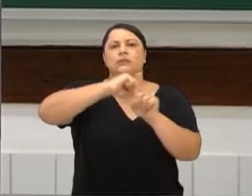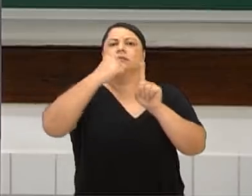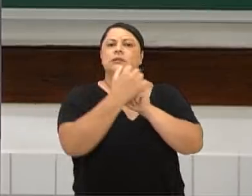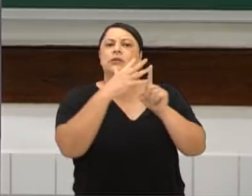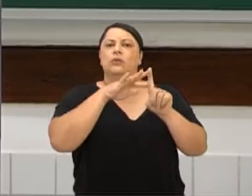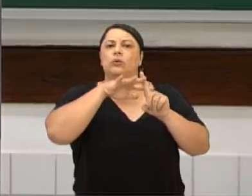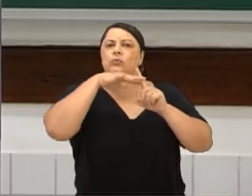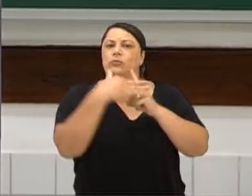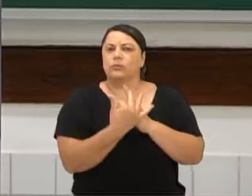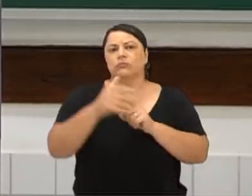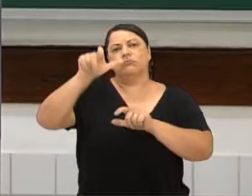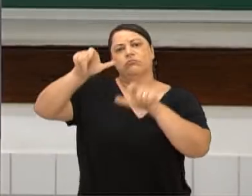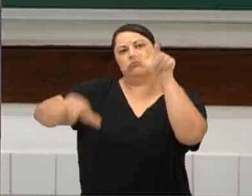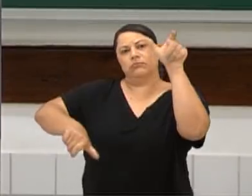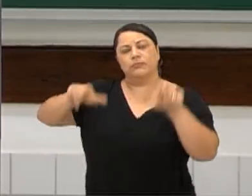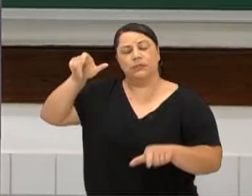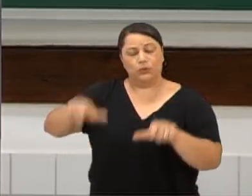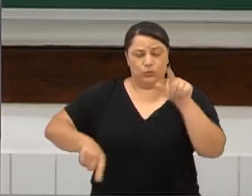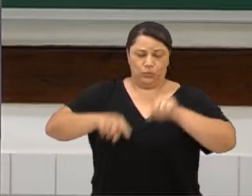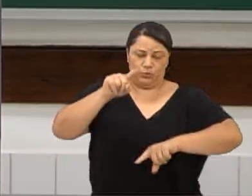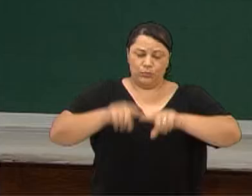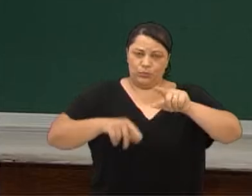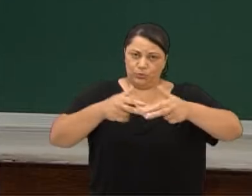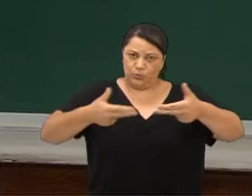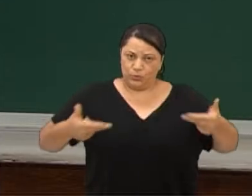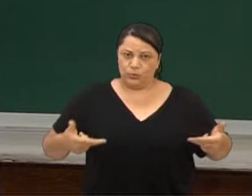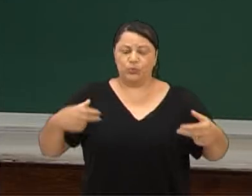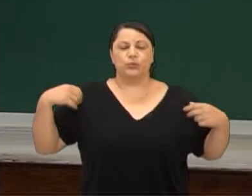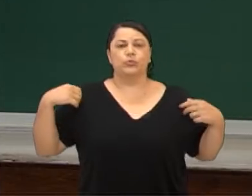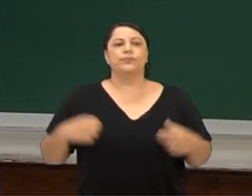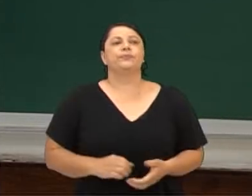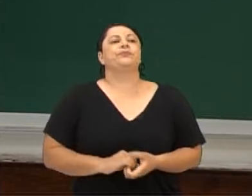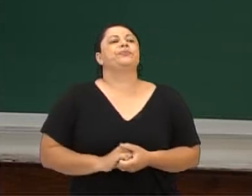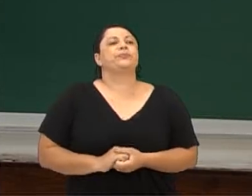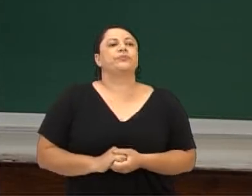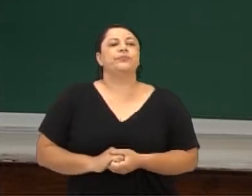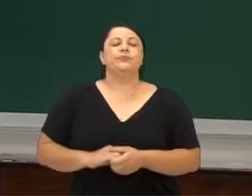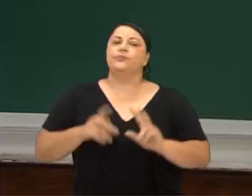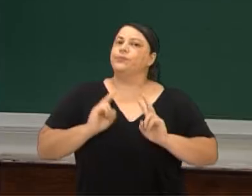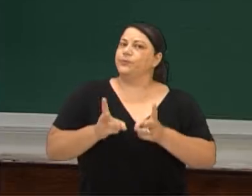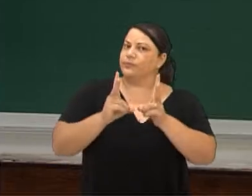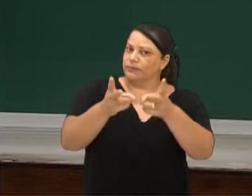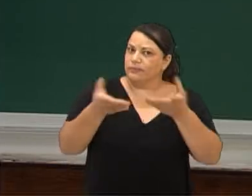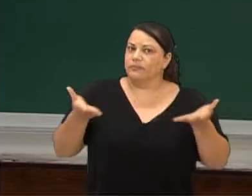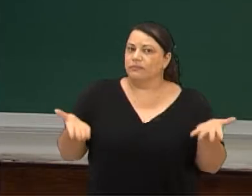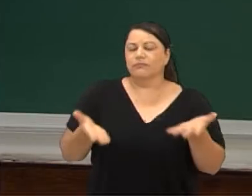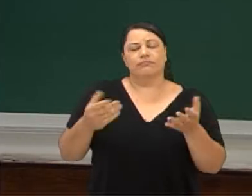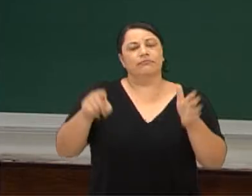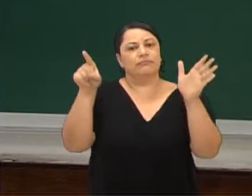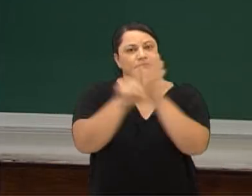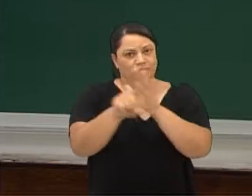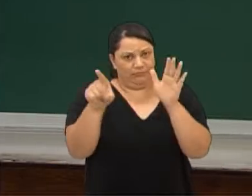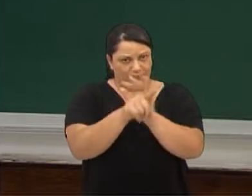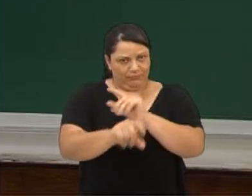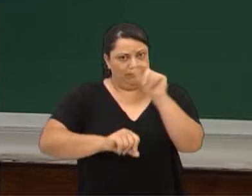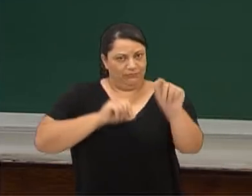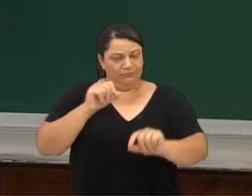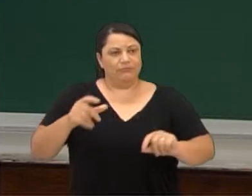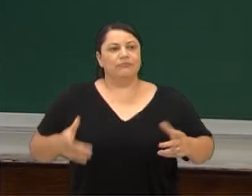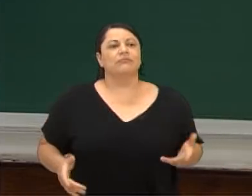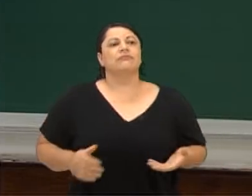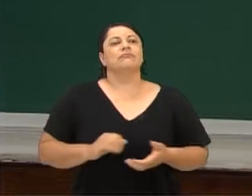a pessoas e mercadorias. Prosseguindo, quero passar para vocês agora um quiz. Vamos acompanhar